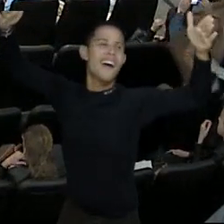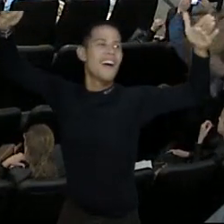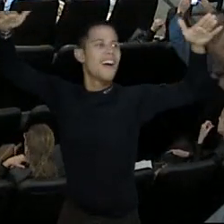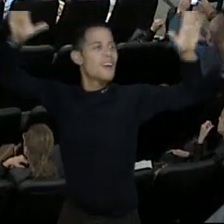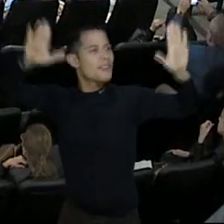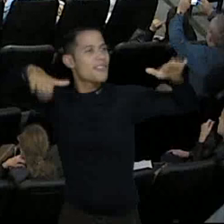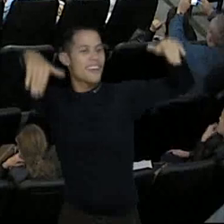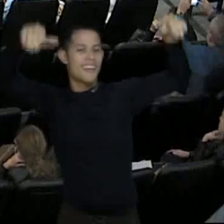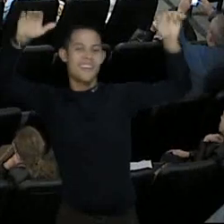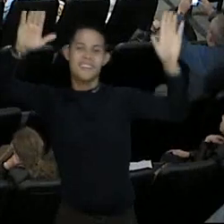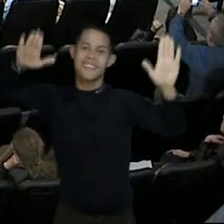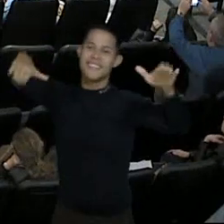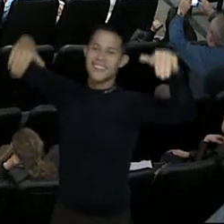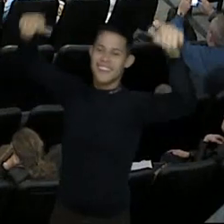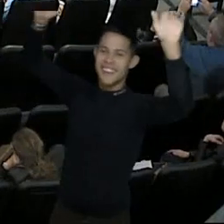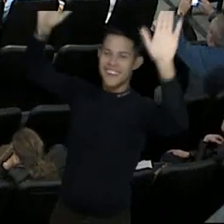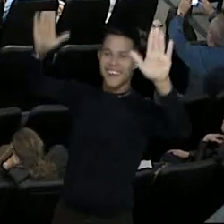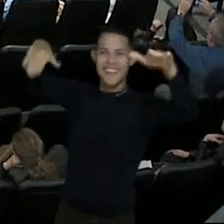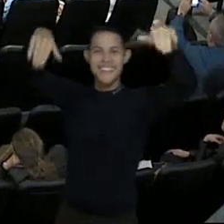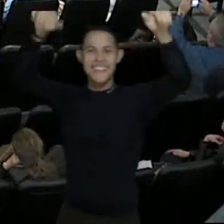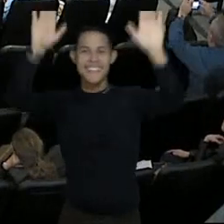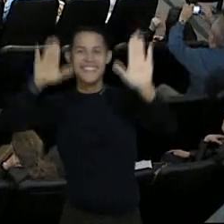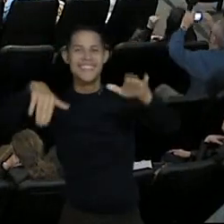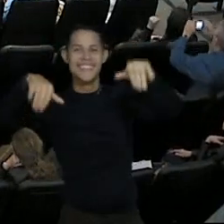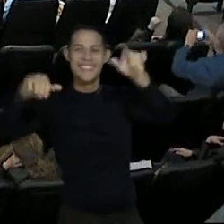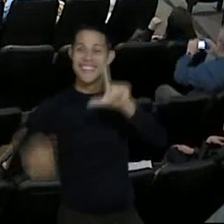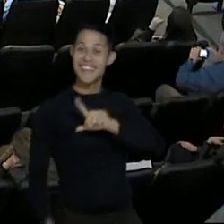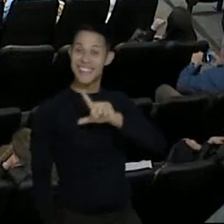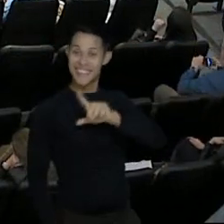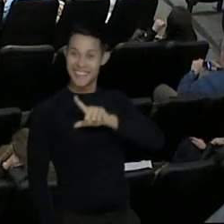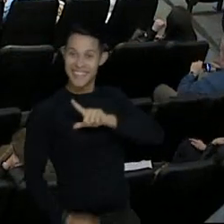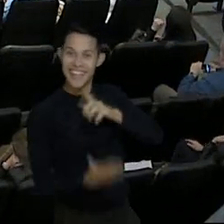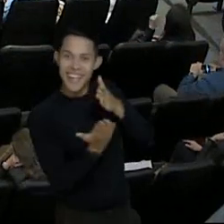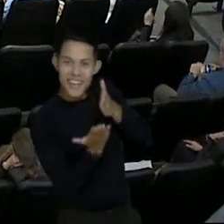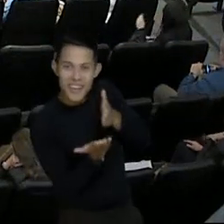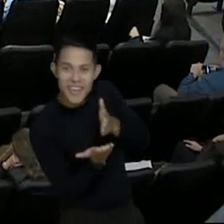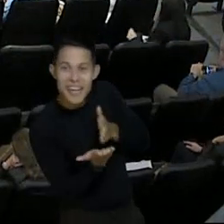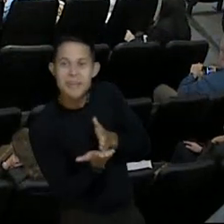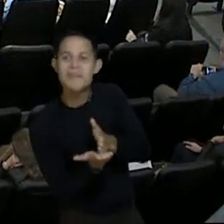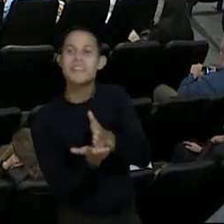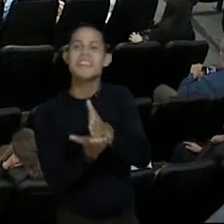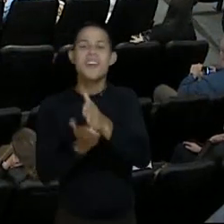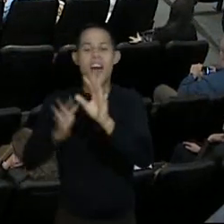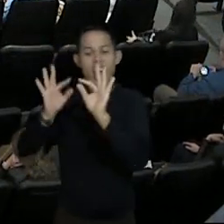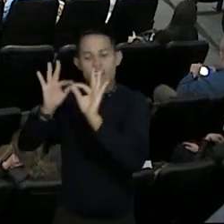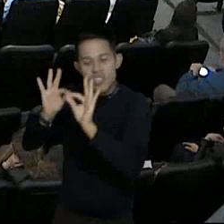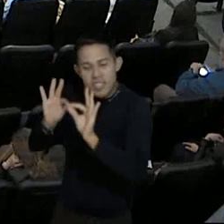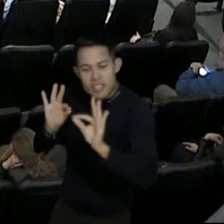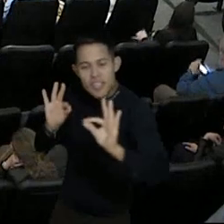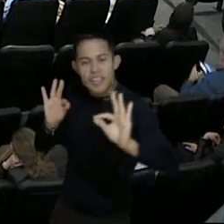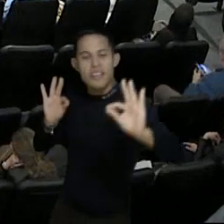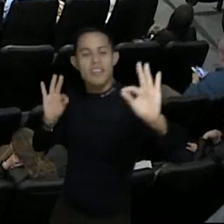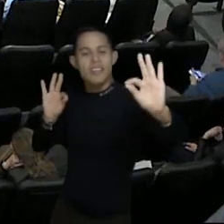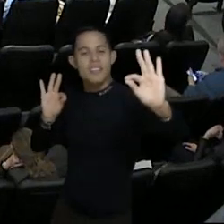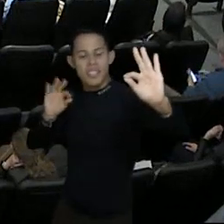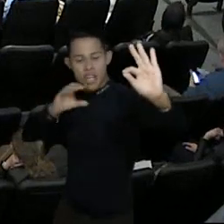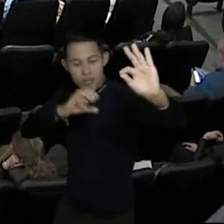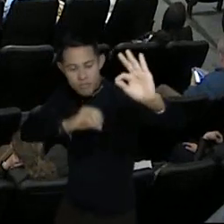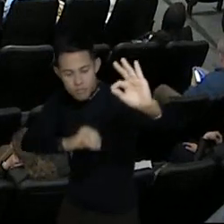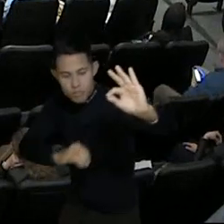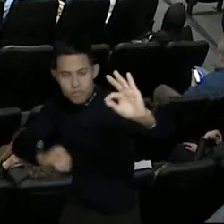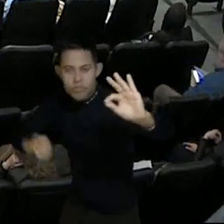e ter como caminho a distância do Nascente ao